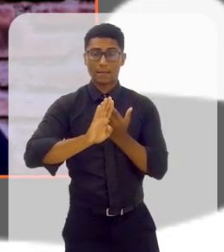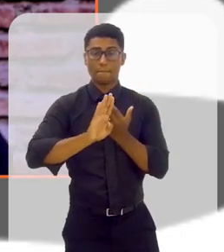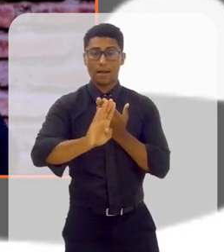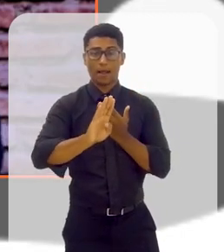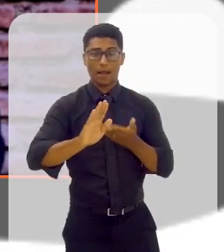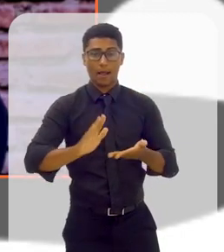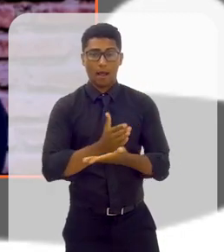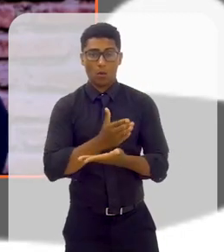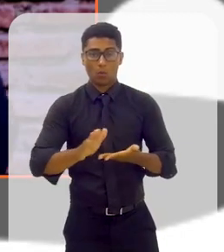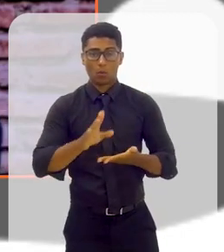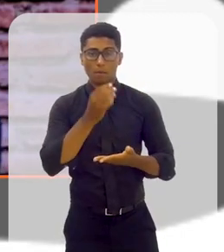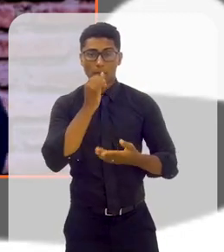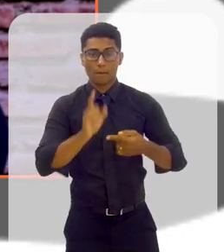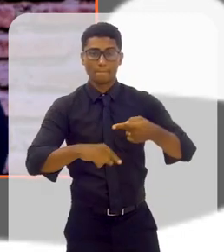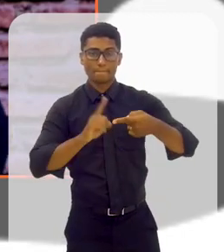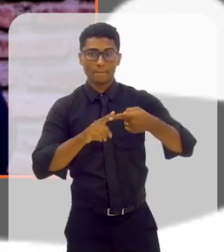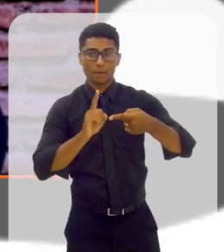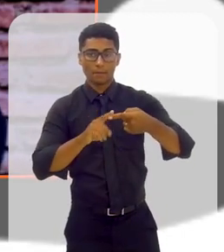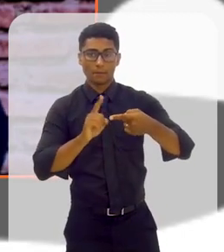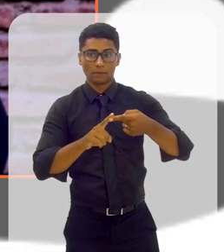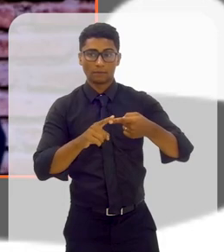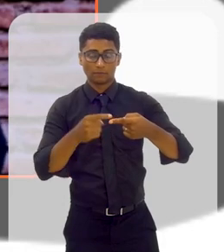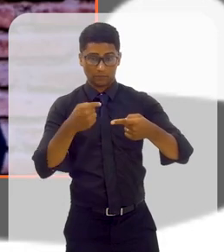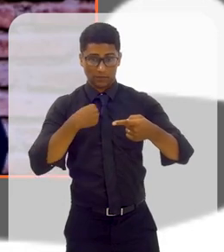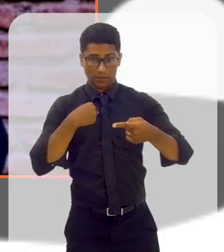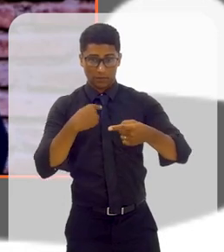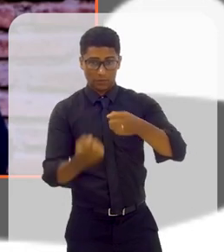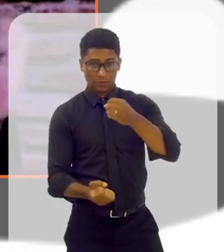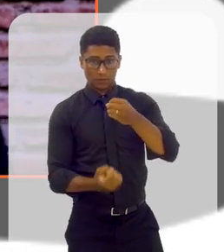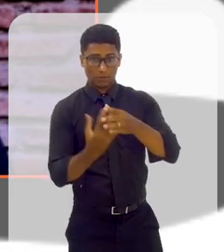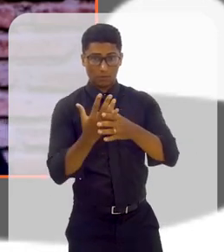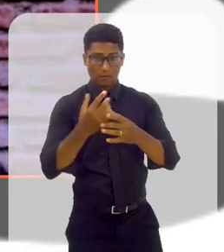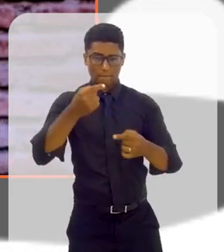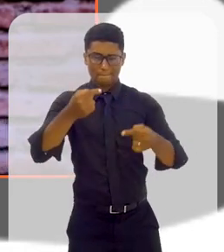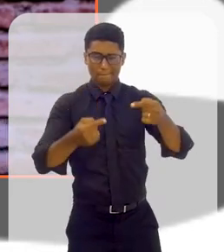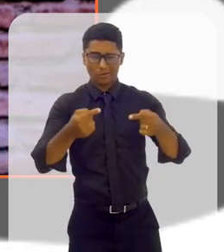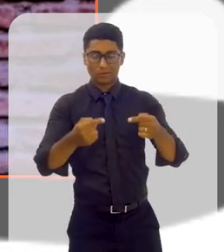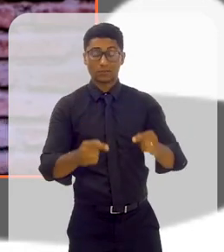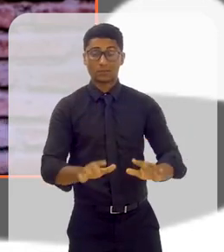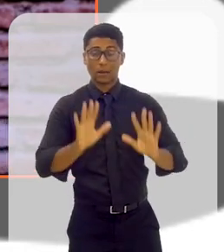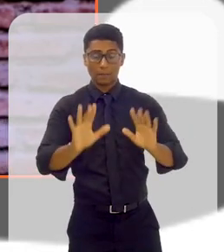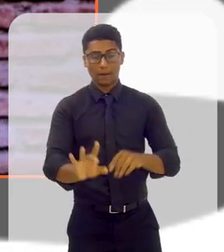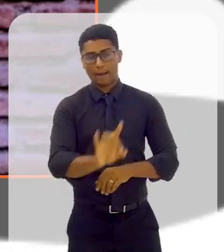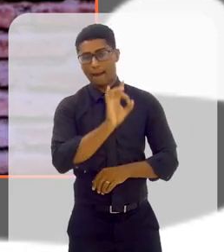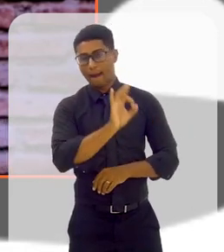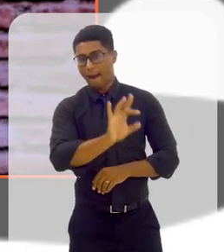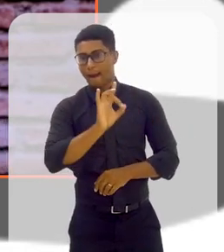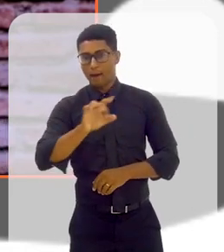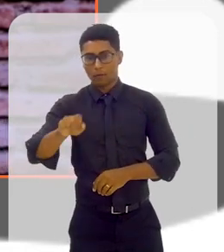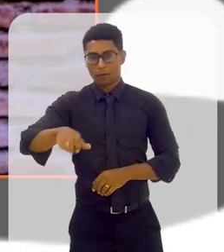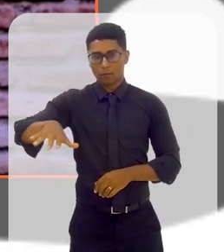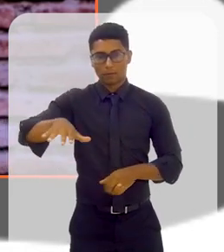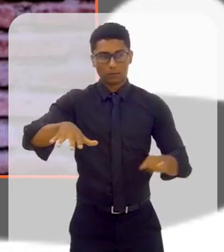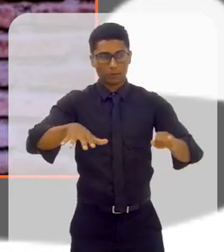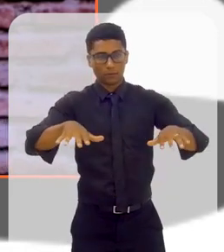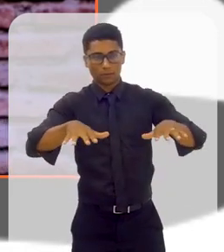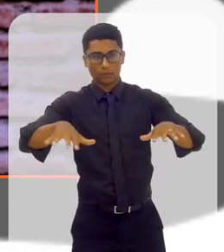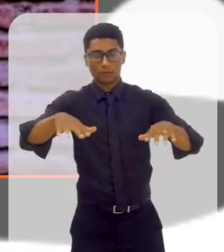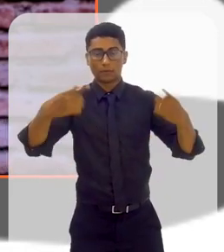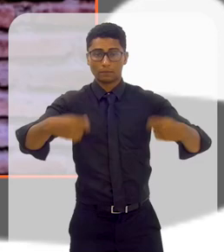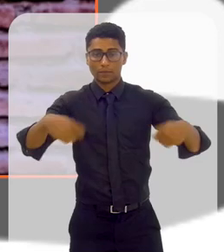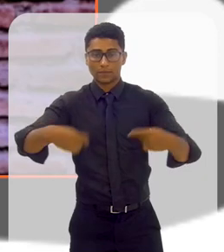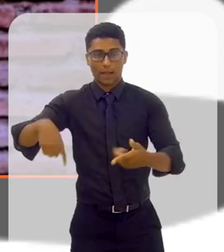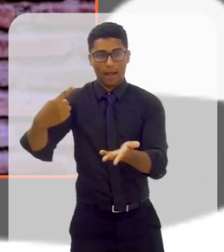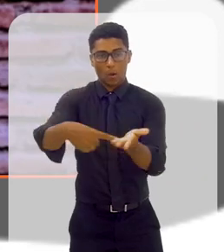pilares. Primeiro, eu fabrico uma política, eu elaboro uma política, mas agora cada setor precisa fazer um acordo setorial de